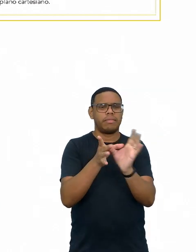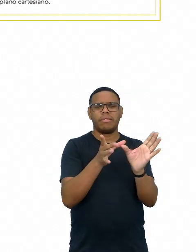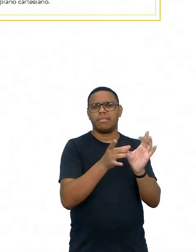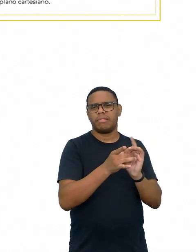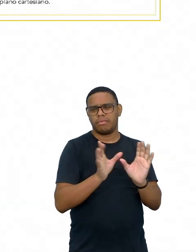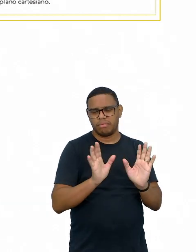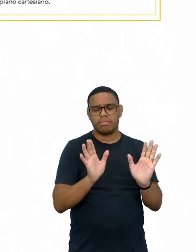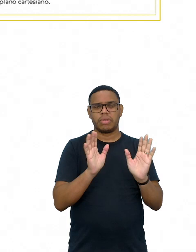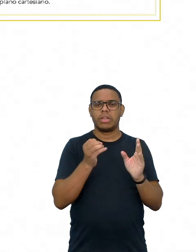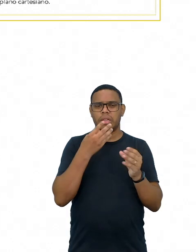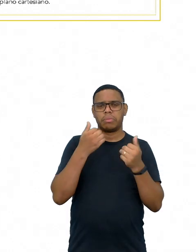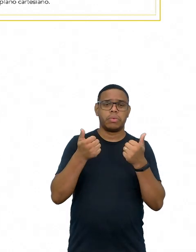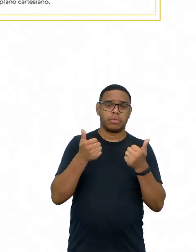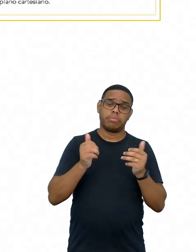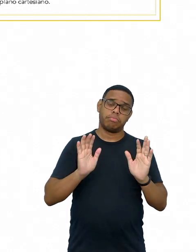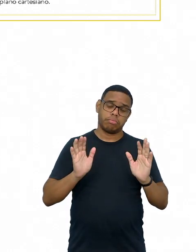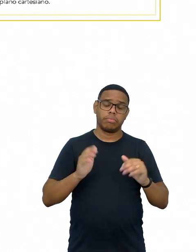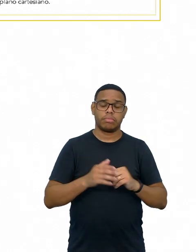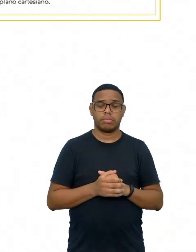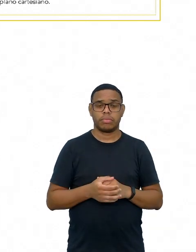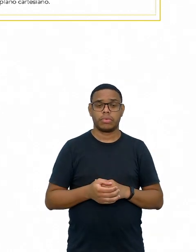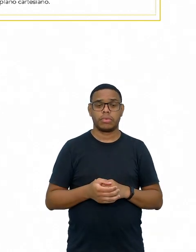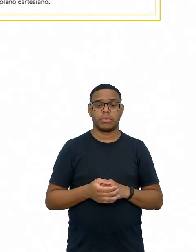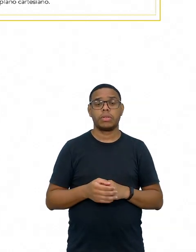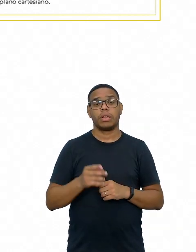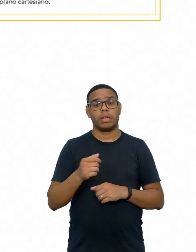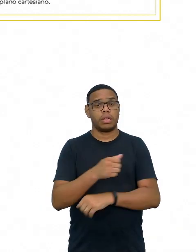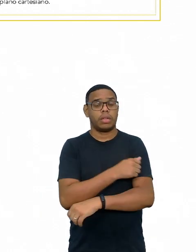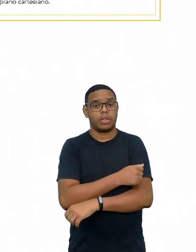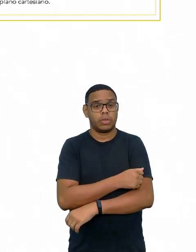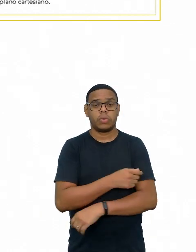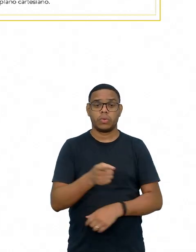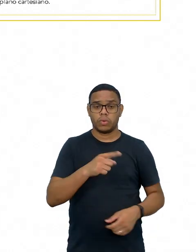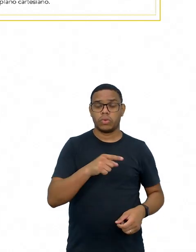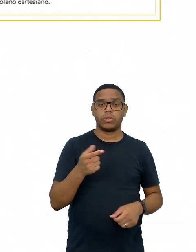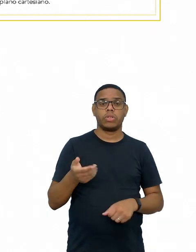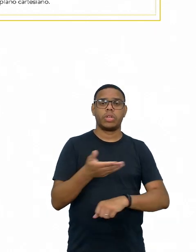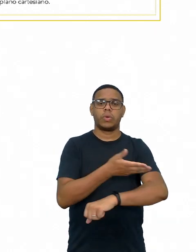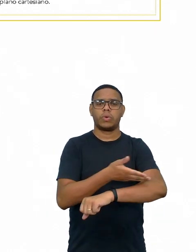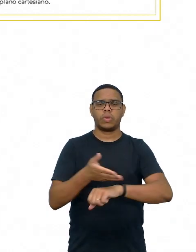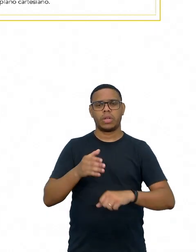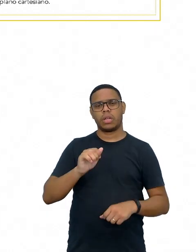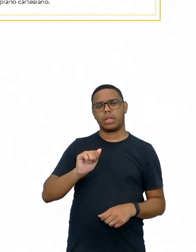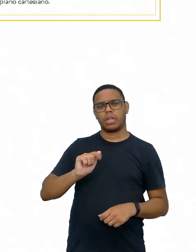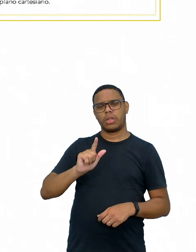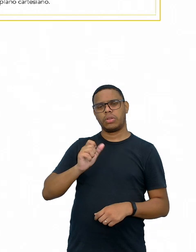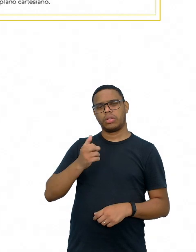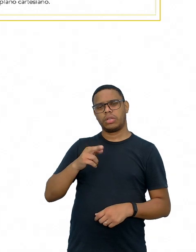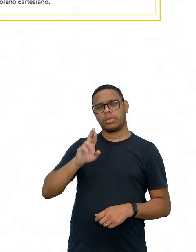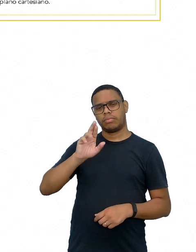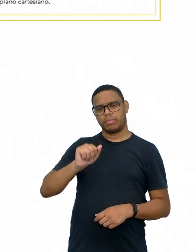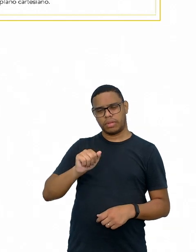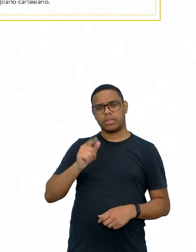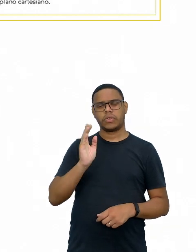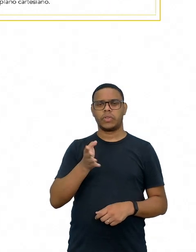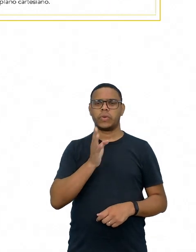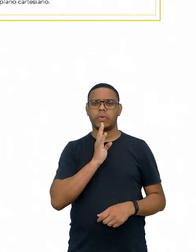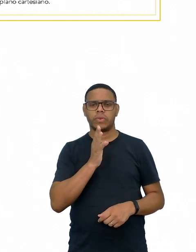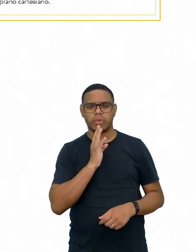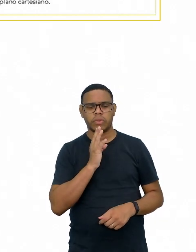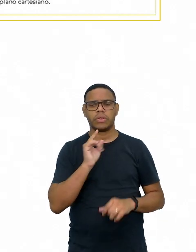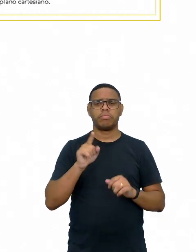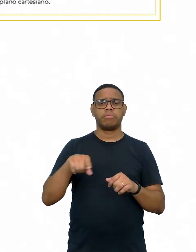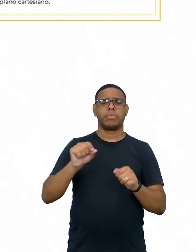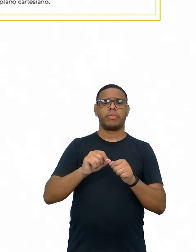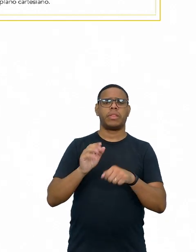decimal, tá bom também. Meus alunos já estão acostumados com GeoGebra, eu já uso faz tempo, eu vou fazendo